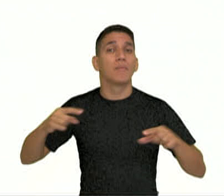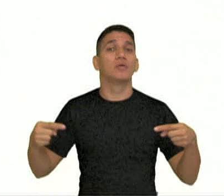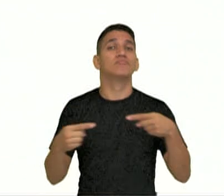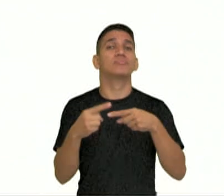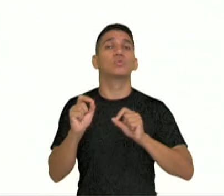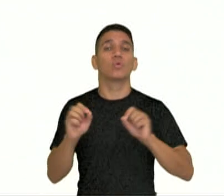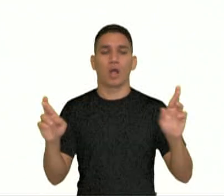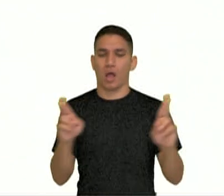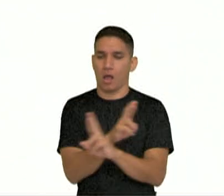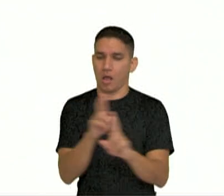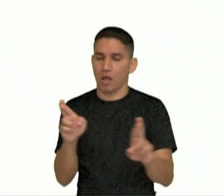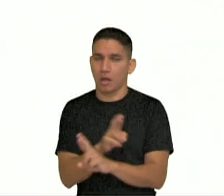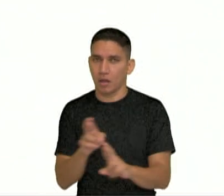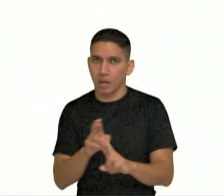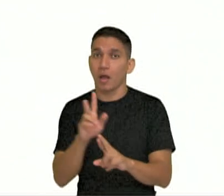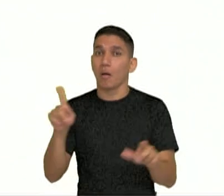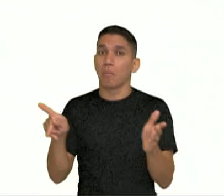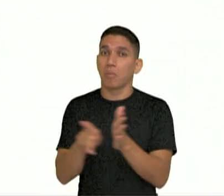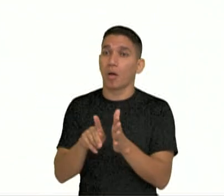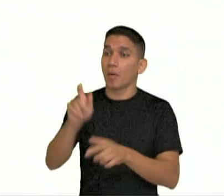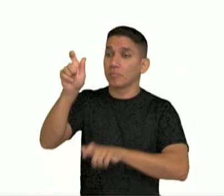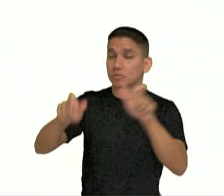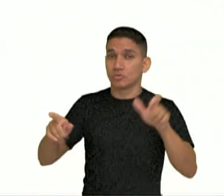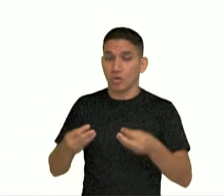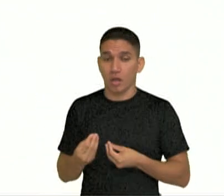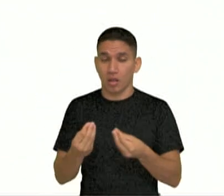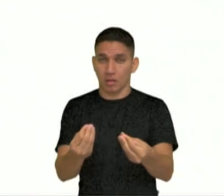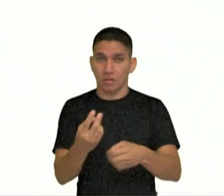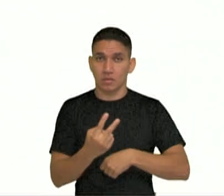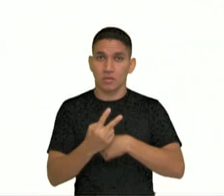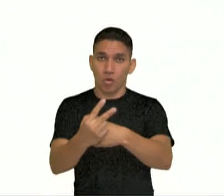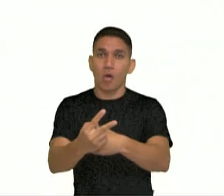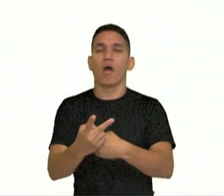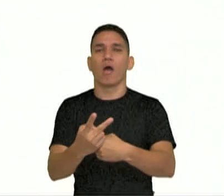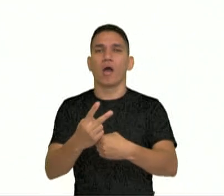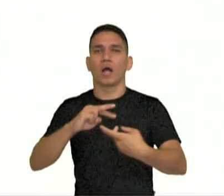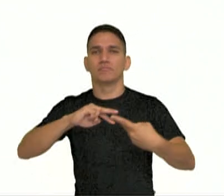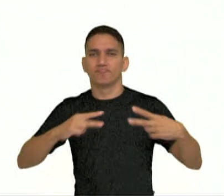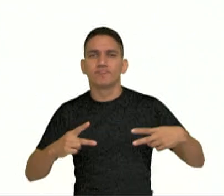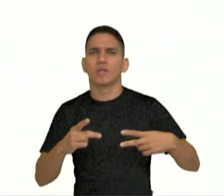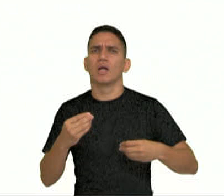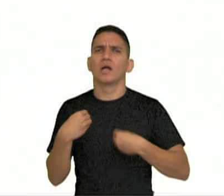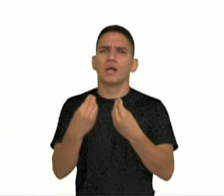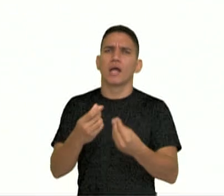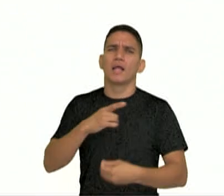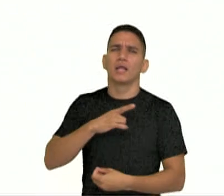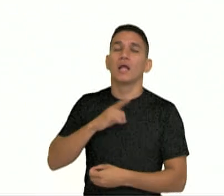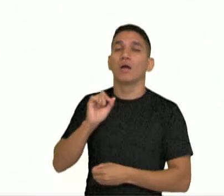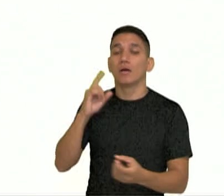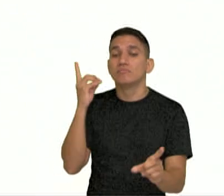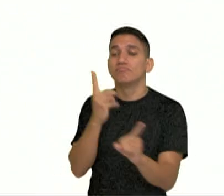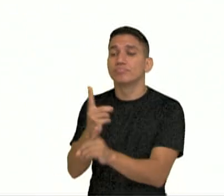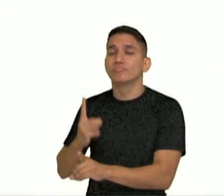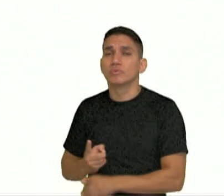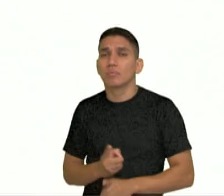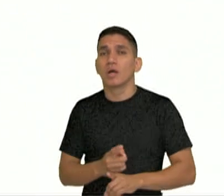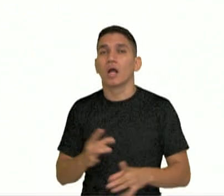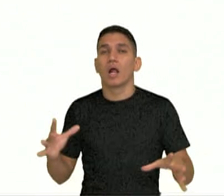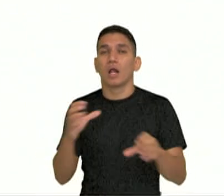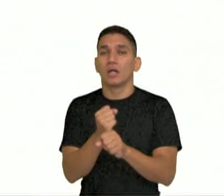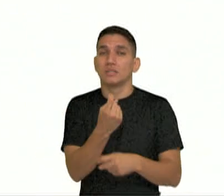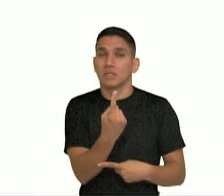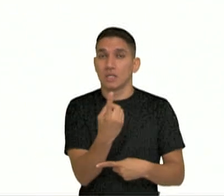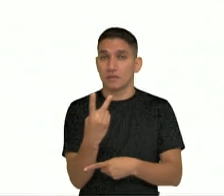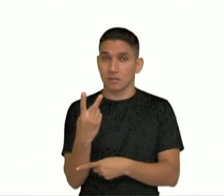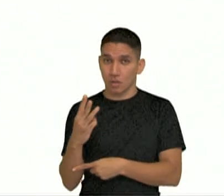de cabelo declarada pelos doadores de DNA e os SNPs que os pesquisadores chegaram à lista de genes no total de